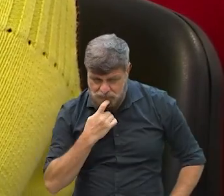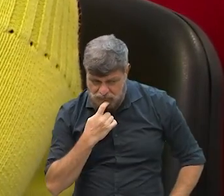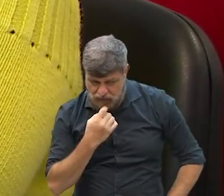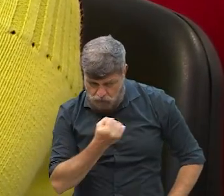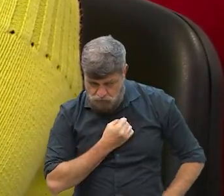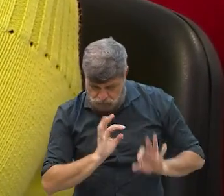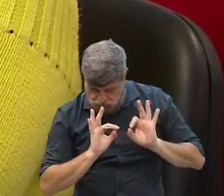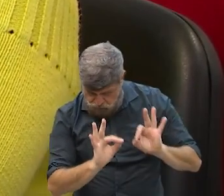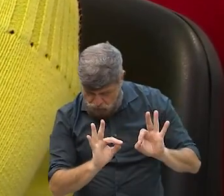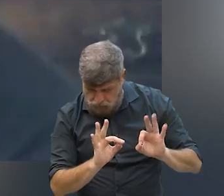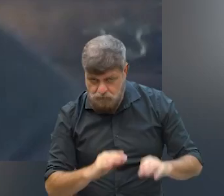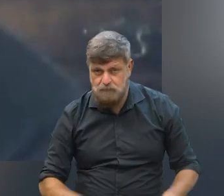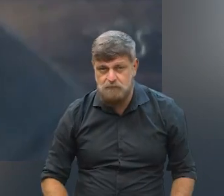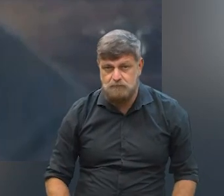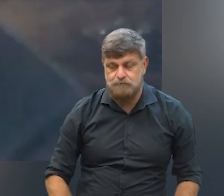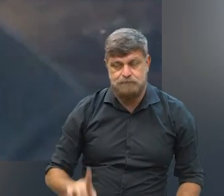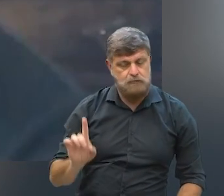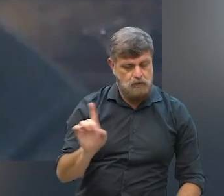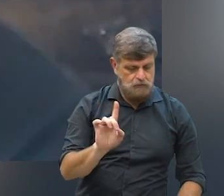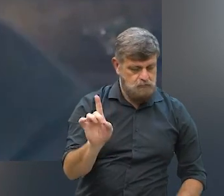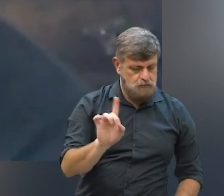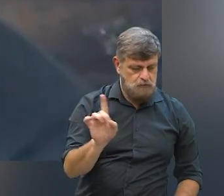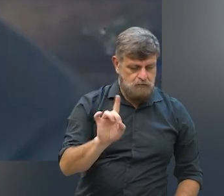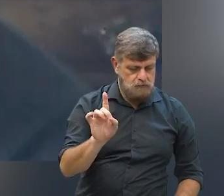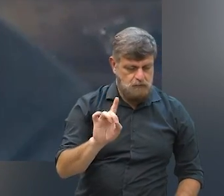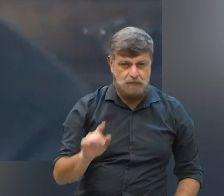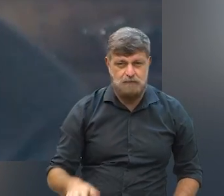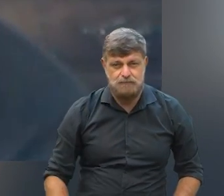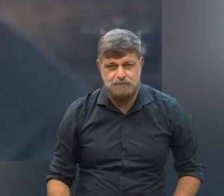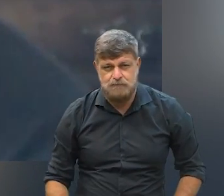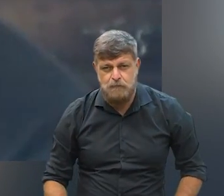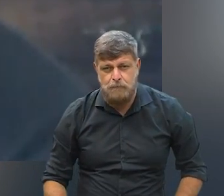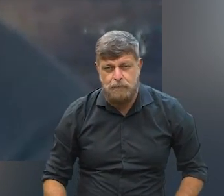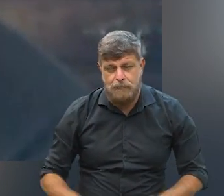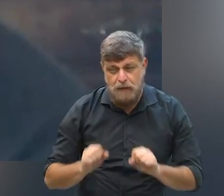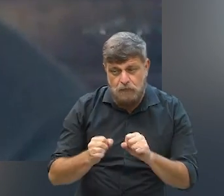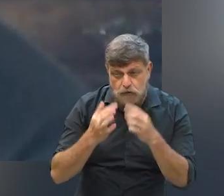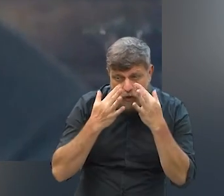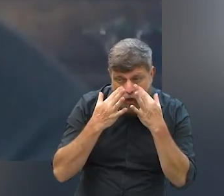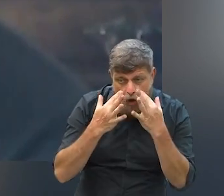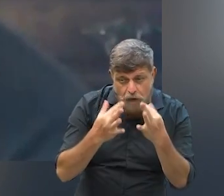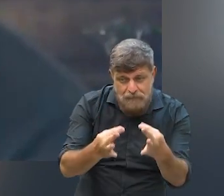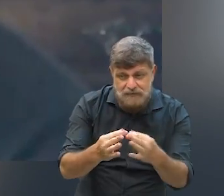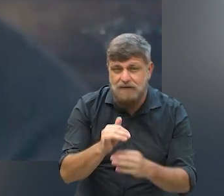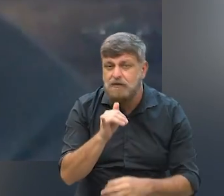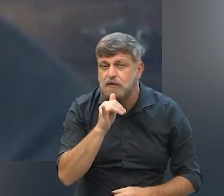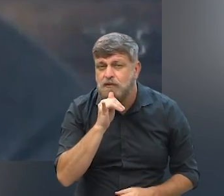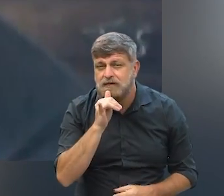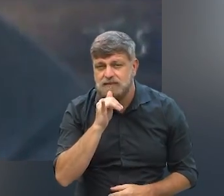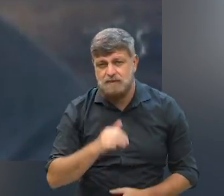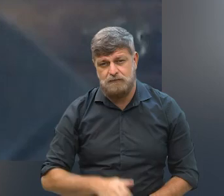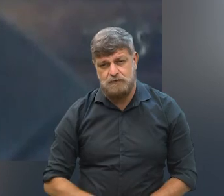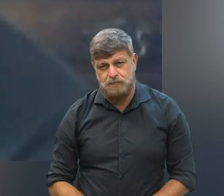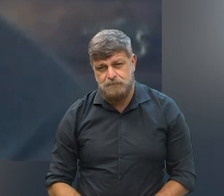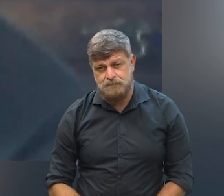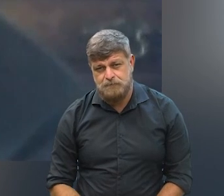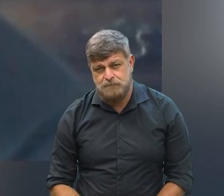satisfatório? Com certeza não. Você pode observar, por exemplo,